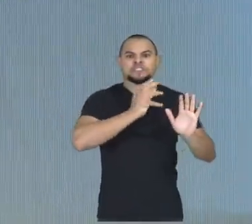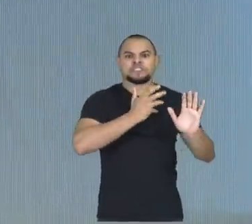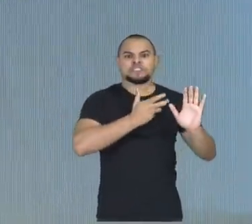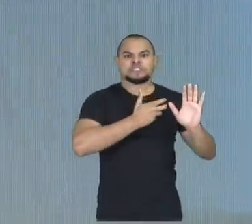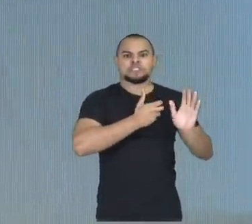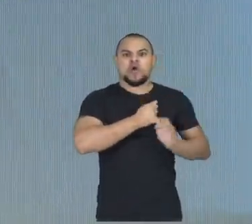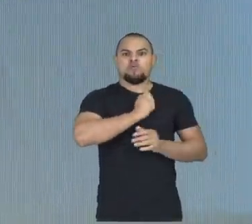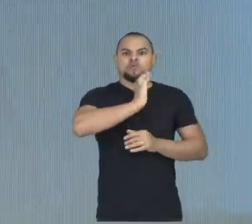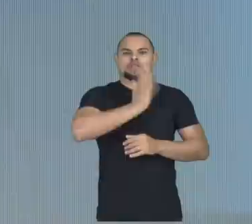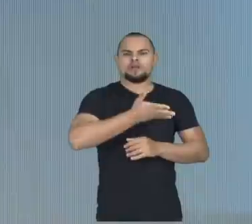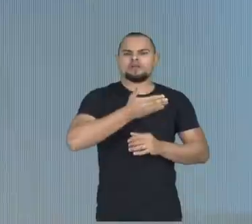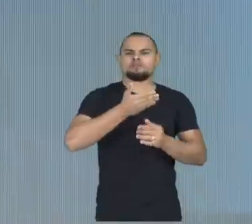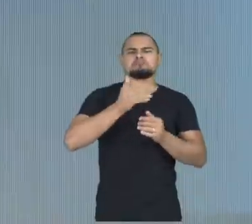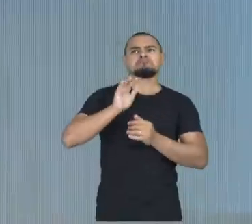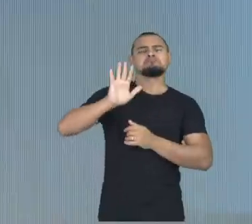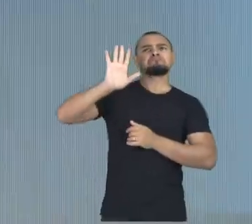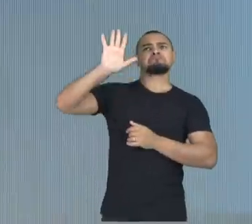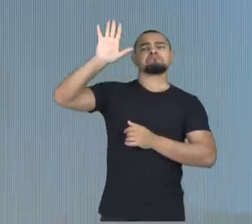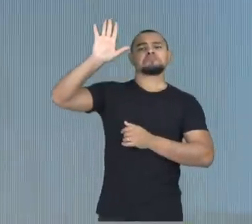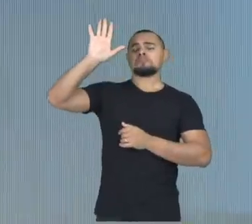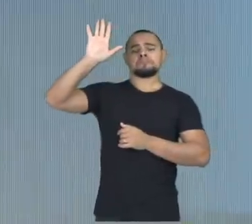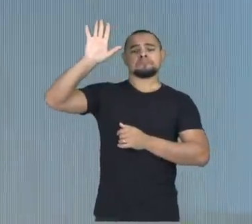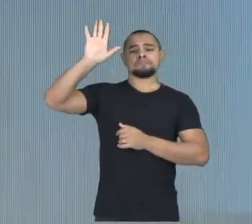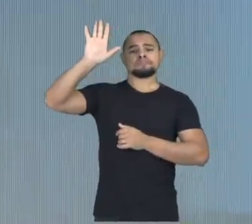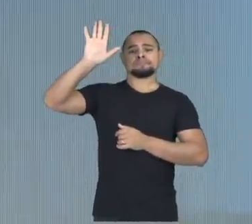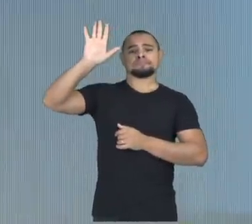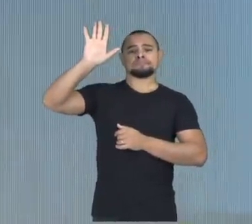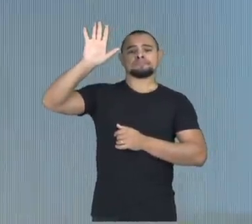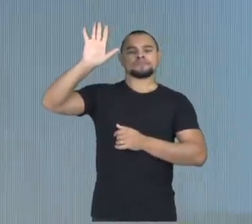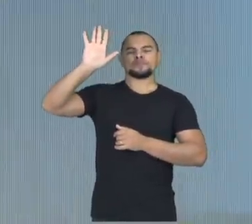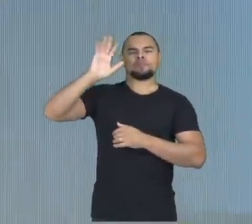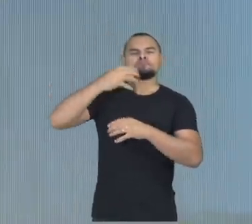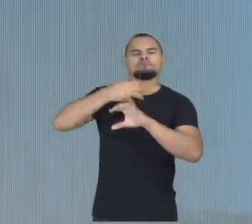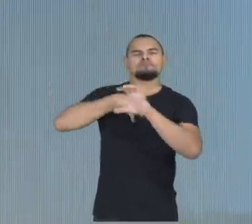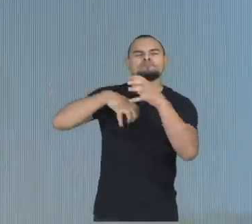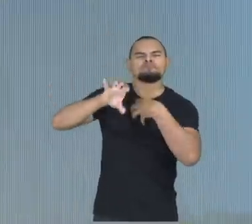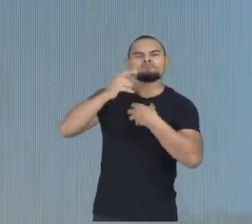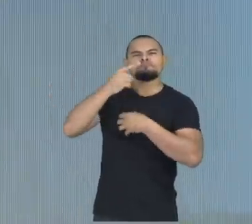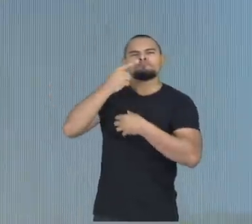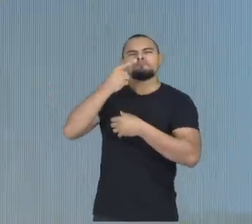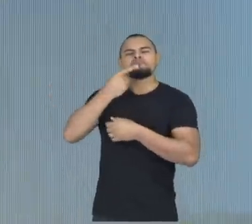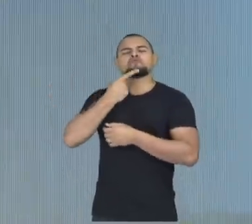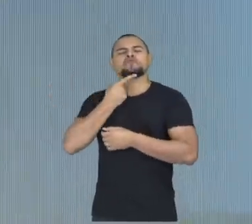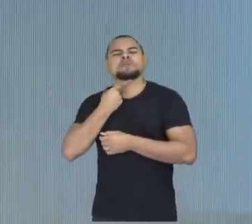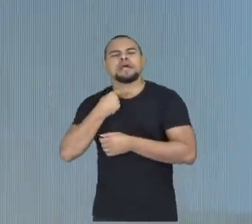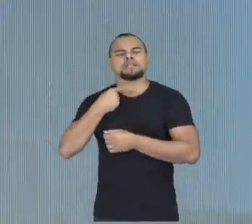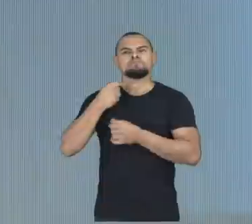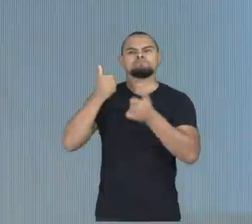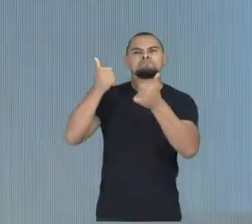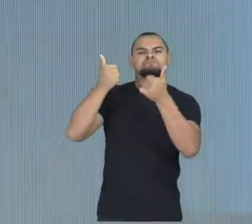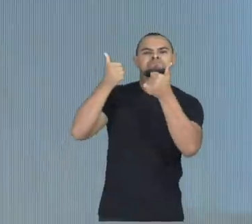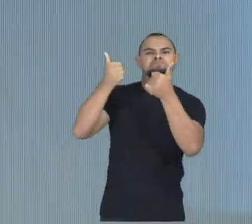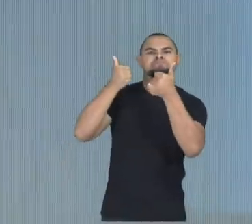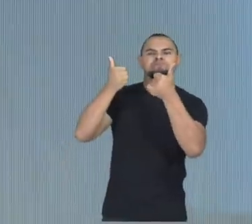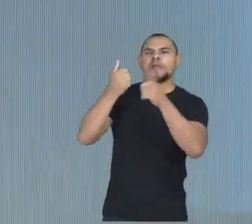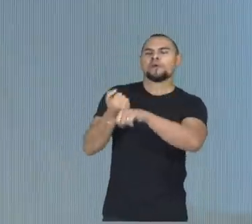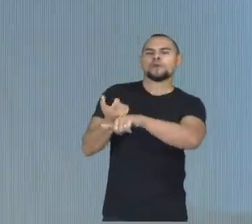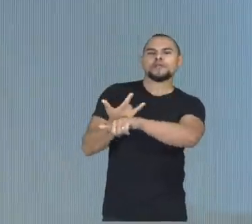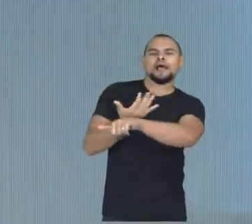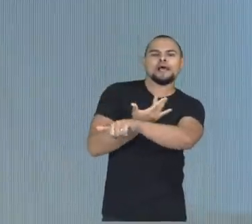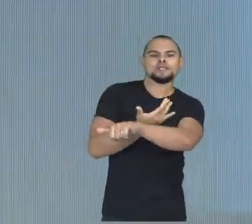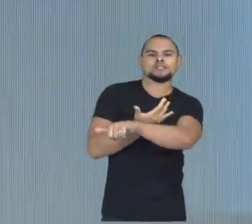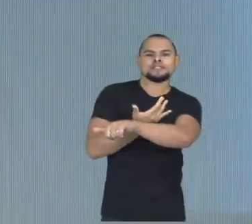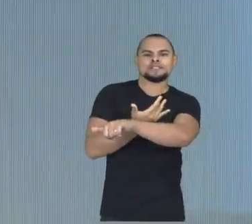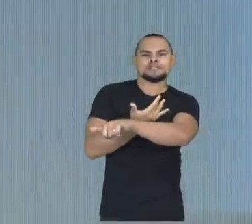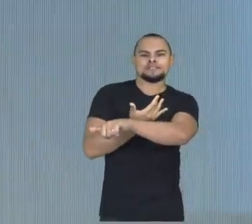Qualquer levantar de mão que não seja gerado por isso, é gerado por empatia, coisa massa, pregação emocionante,